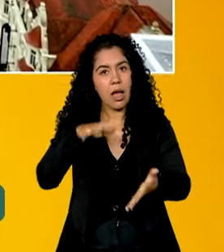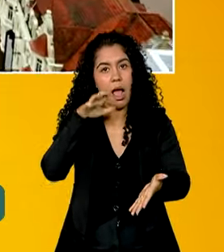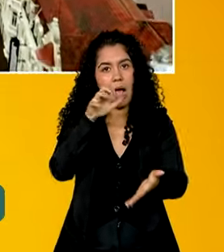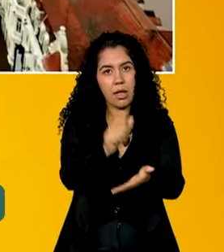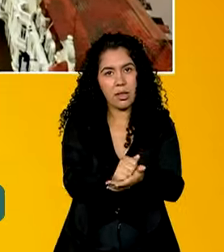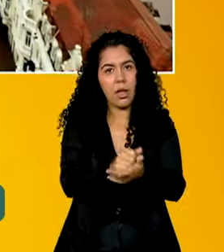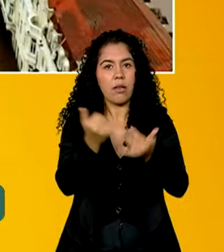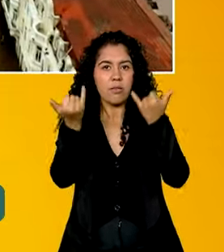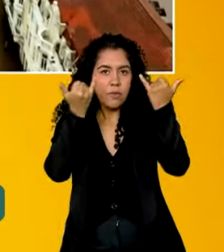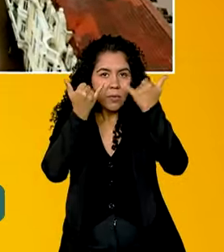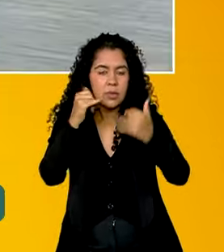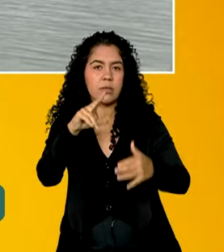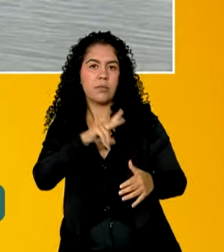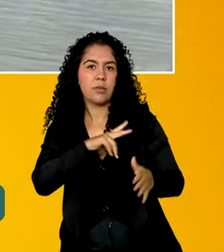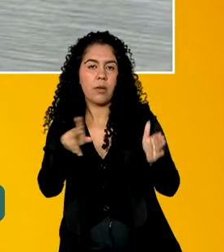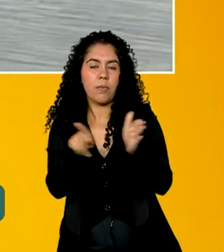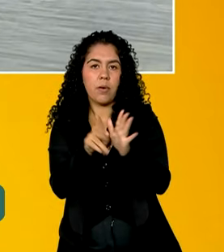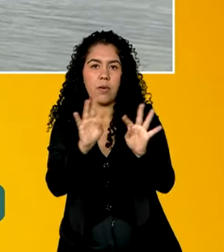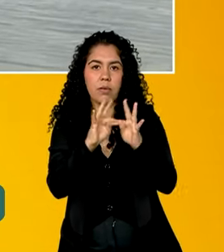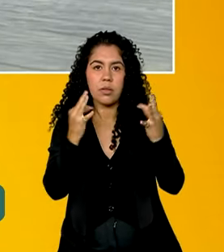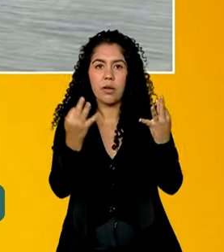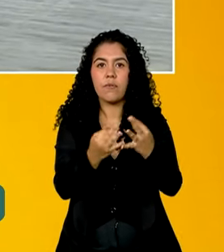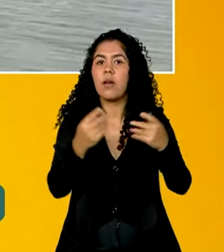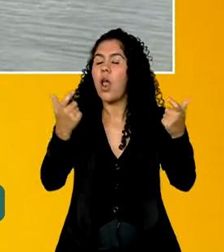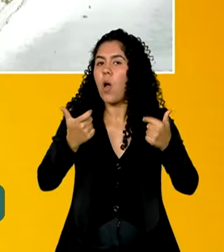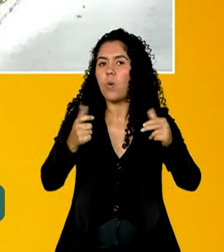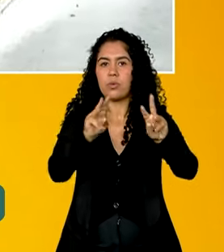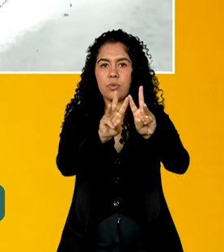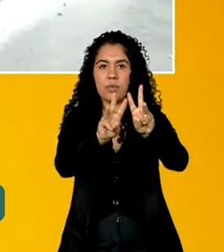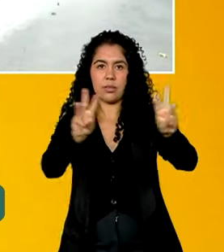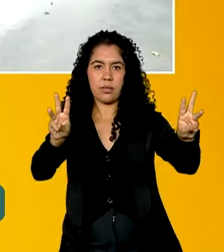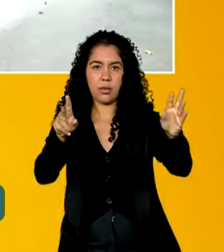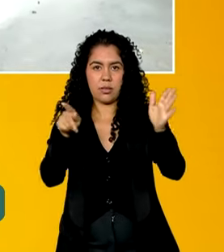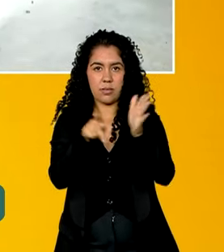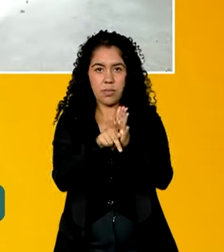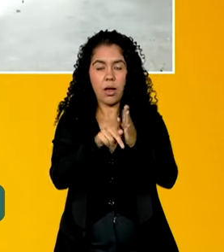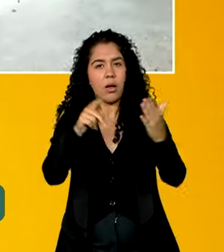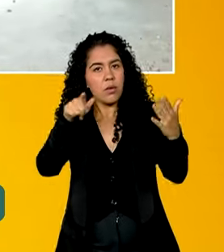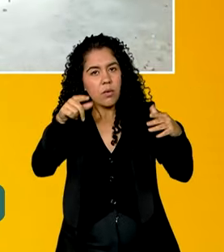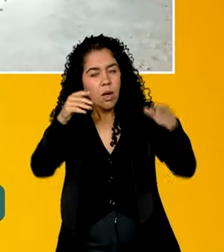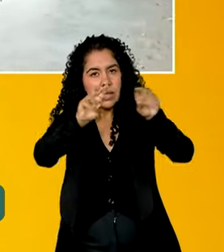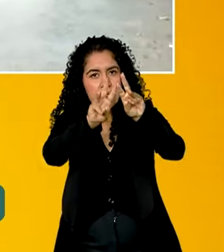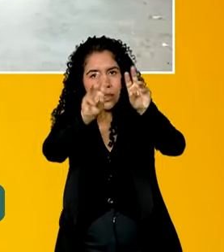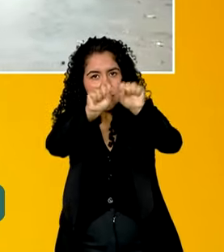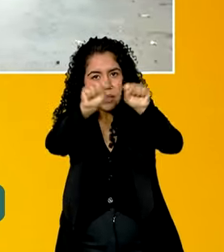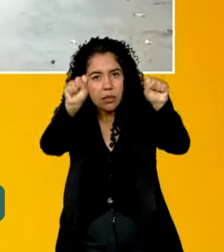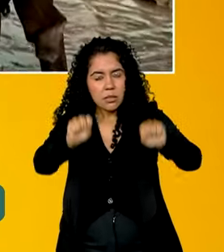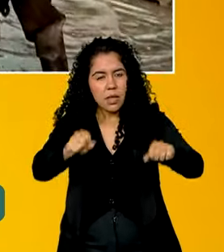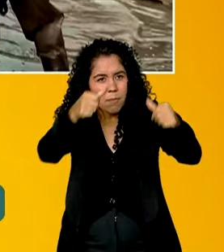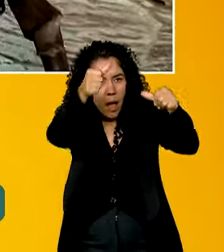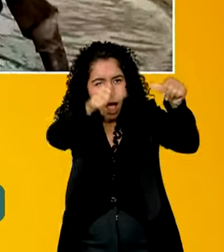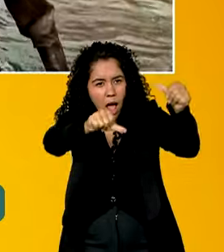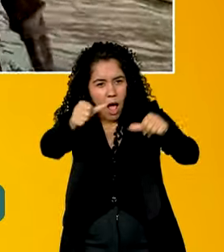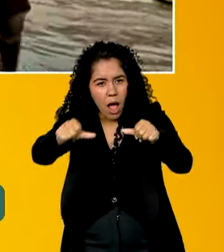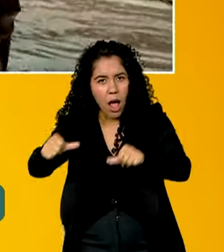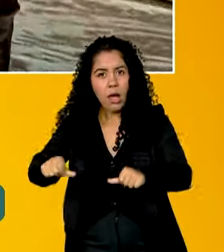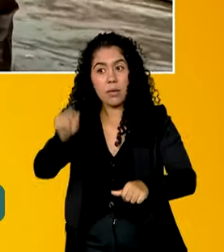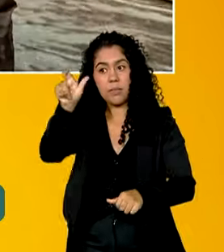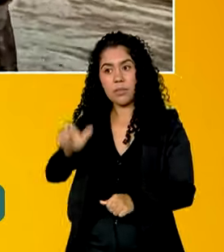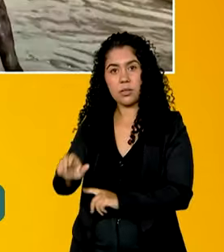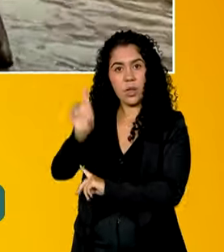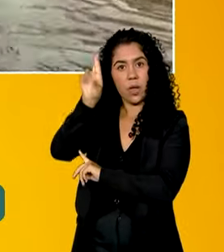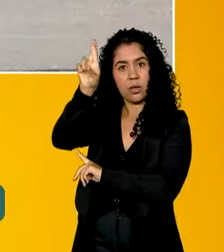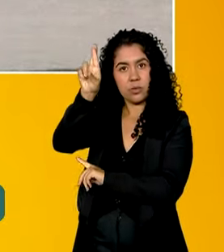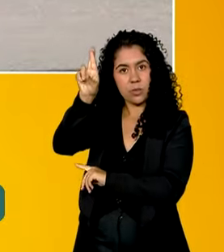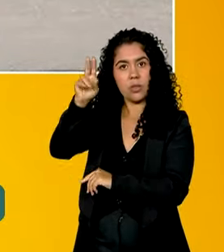das famílias na página do Auxílio Reconstrução. Depois da análise no sistema, o responsável por cada família vai lá nessa